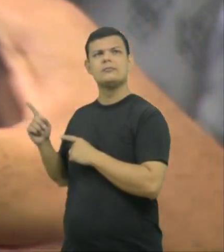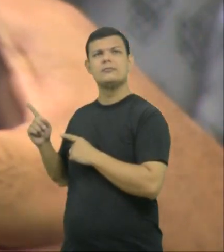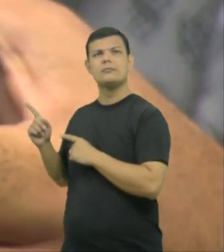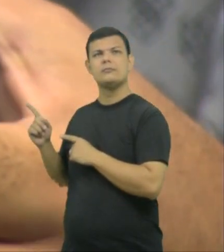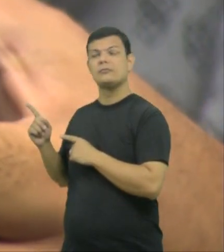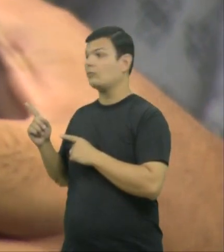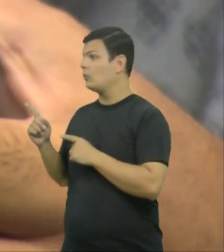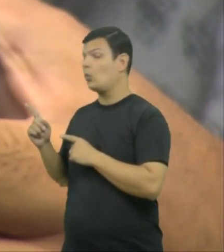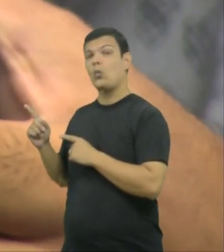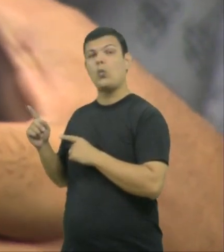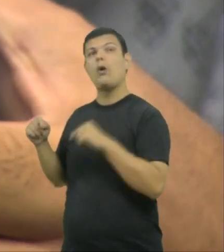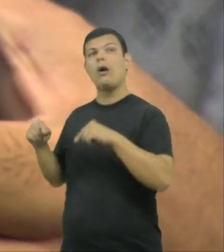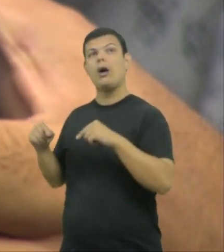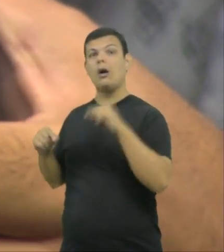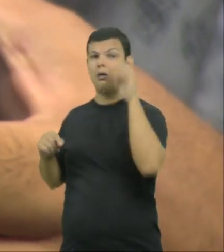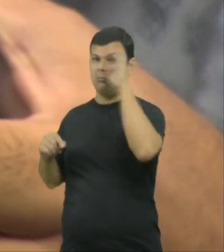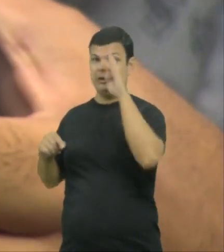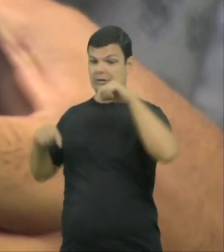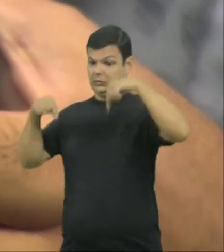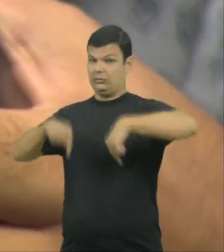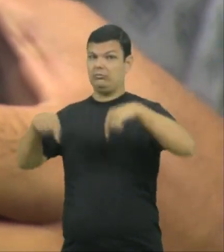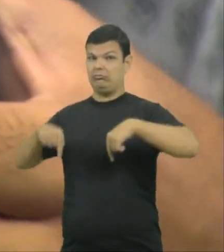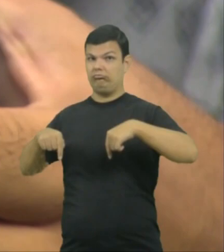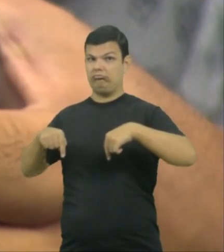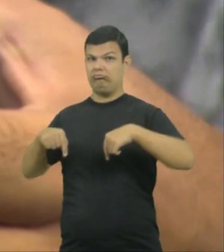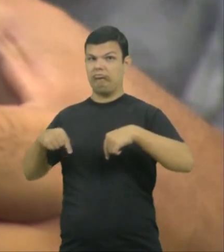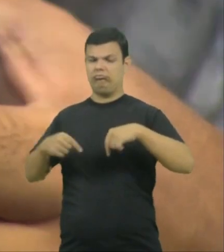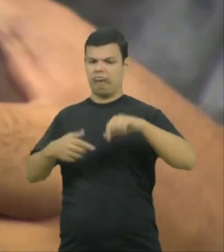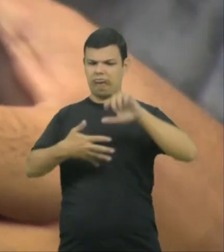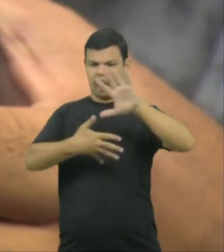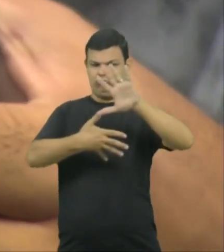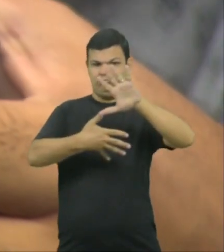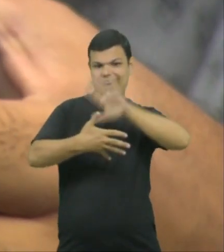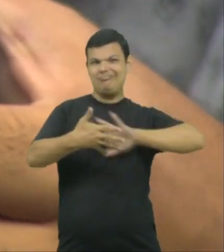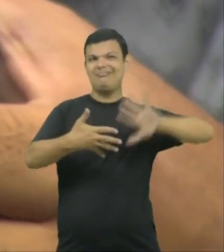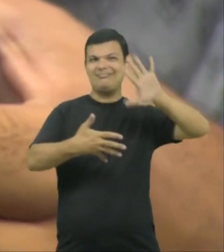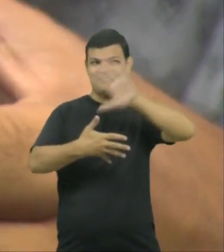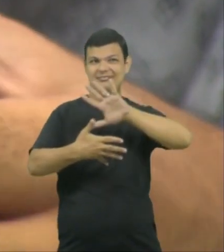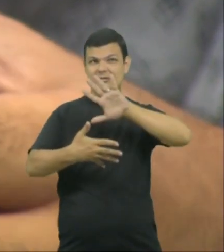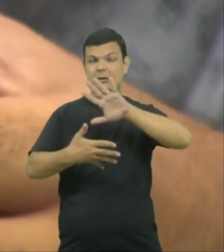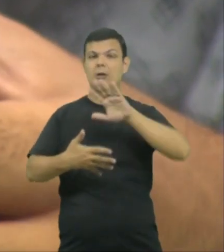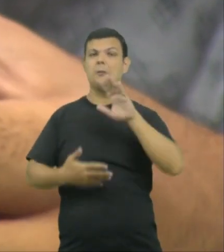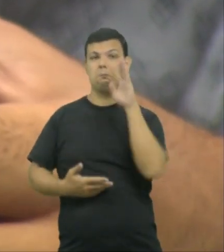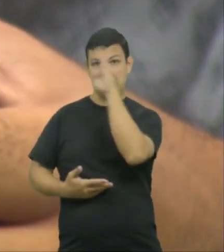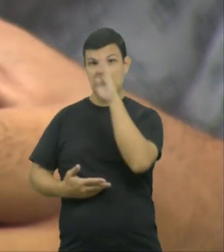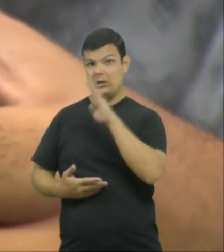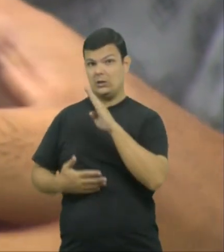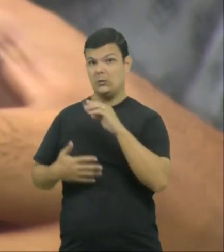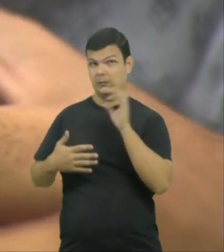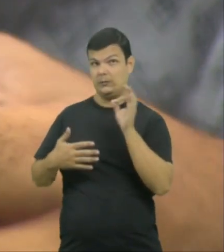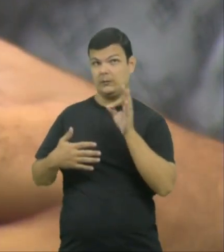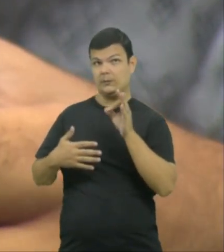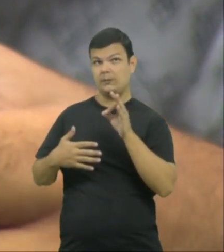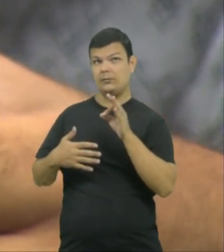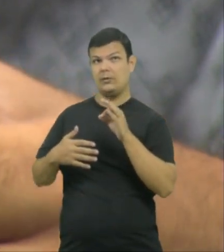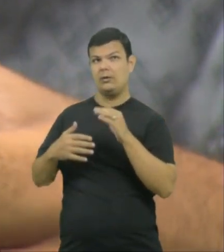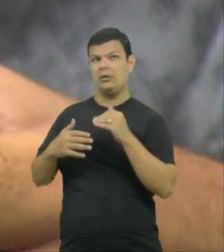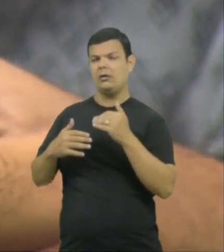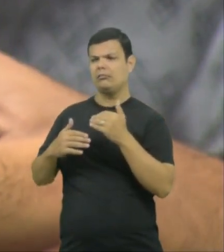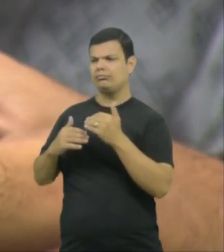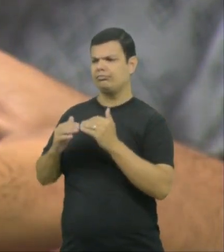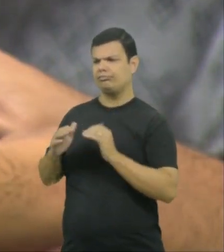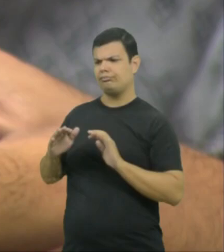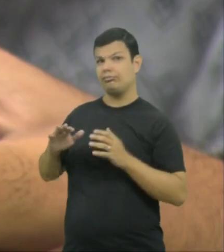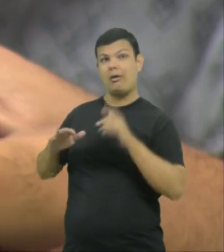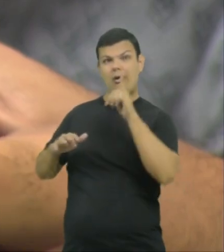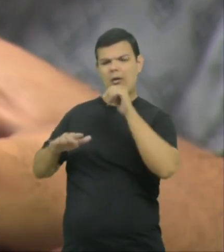Esse aqui é o nosso país, nosso continente, né? Aqui nós estamos no Brasil, certo? E aí,